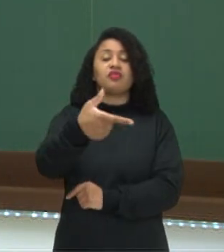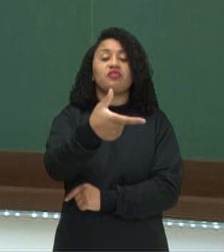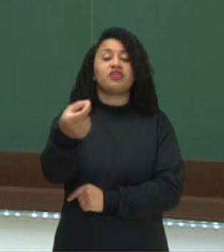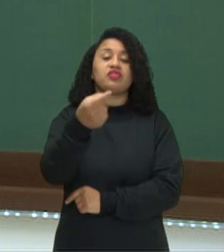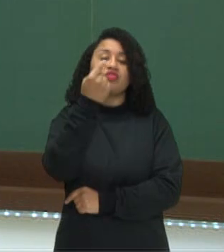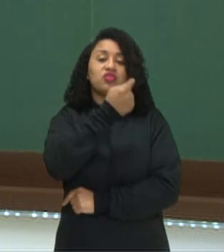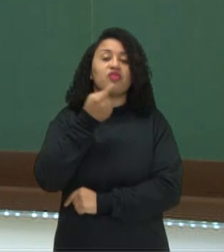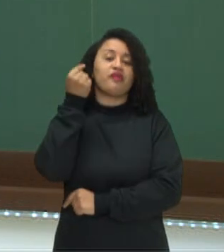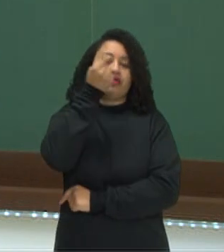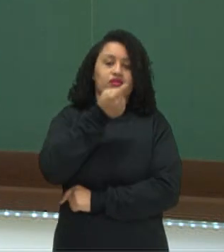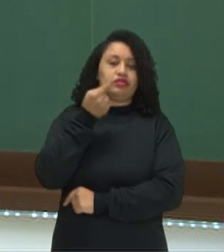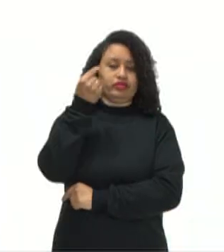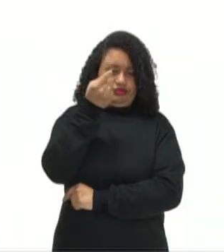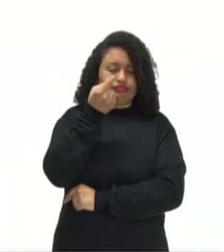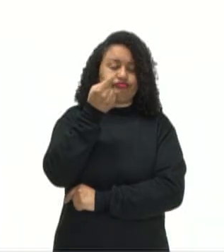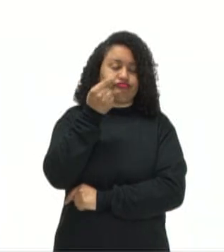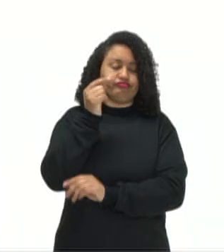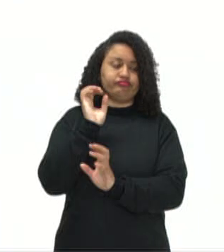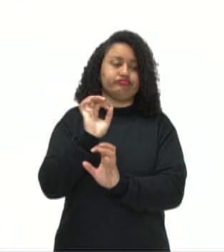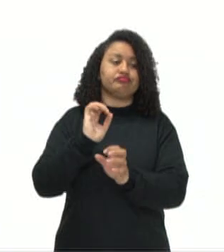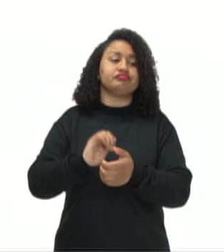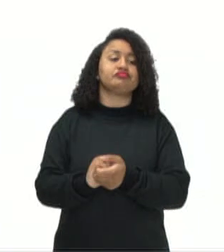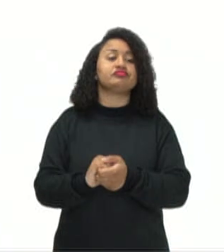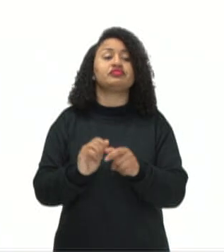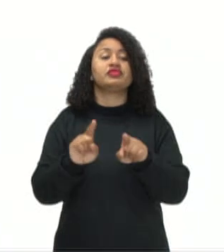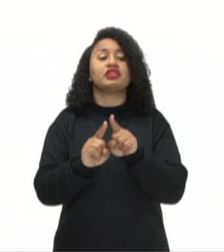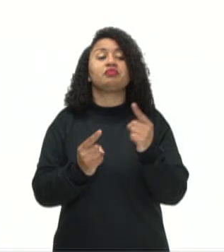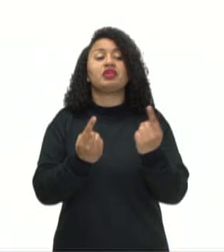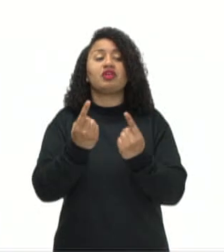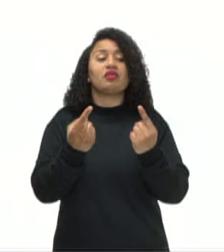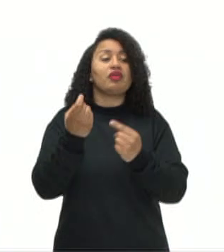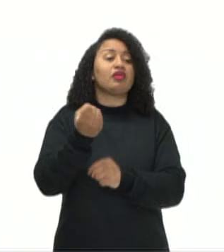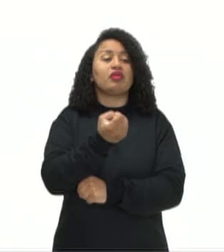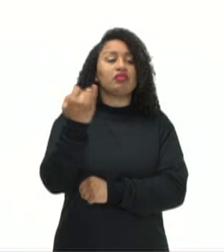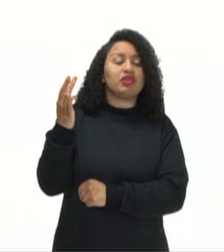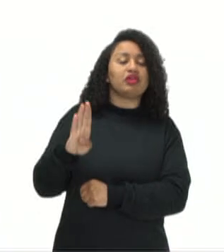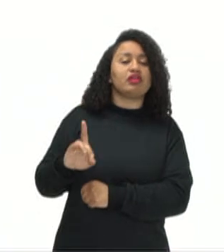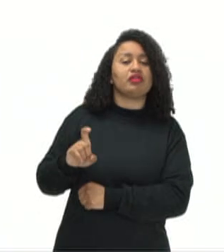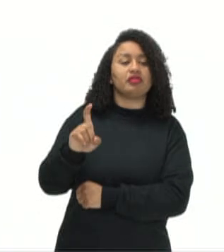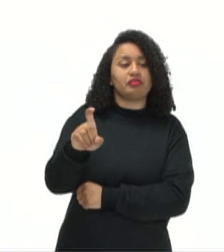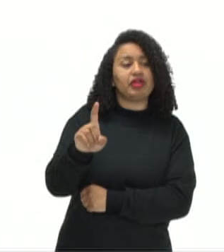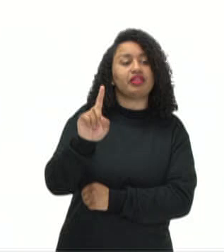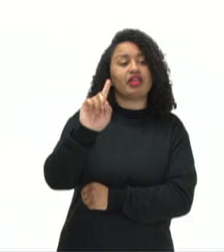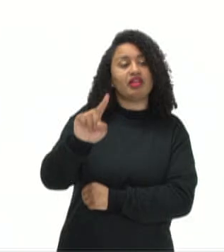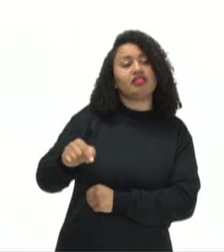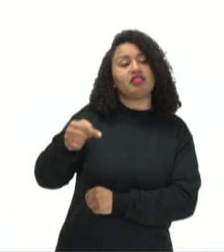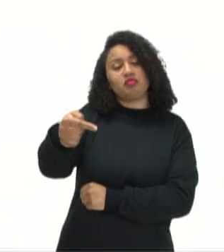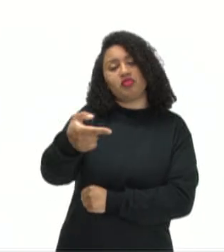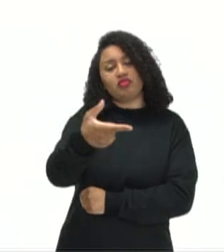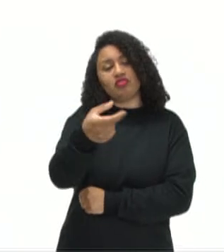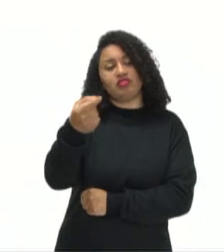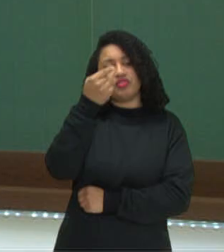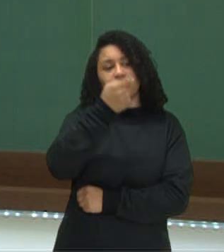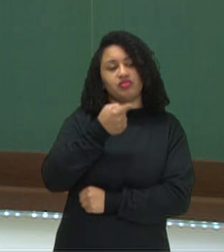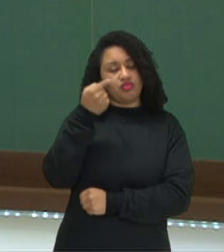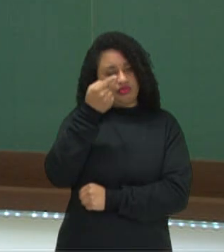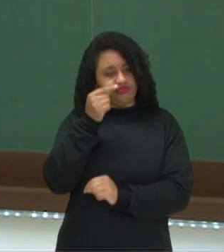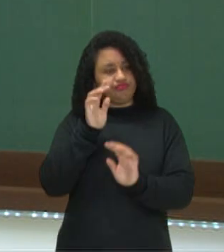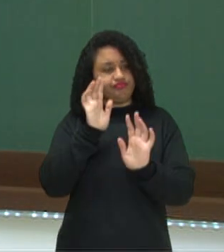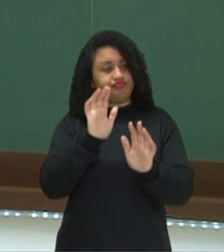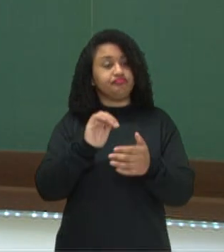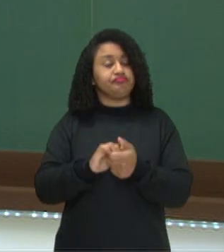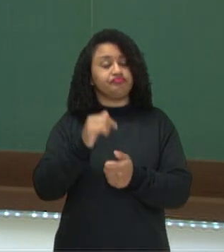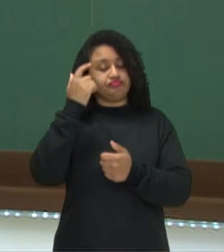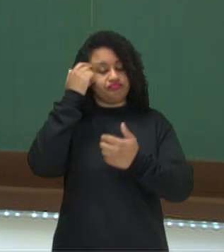20 horas, né? E qual deve ser a quantidade de bactérias após essas 20 horas? Então, basta a